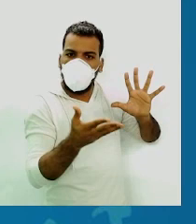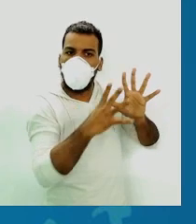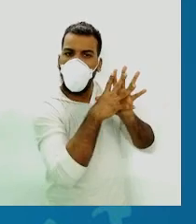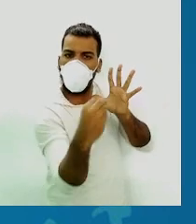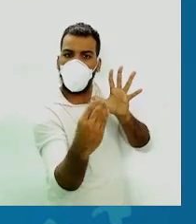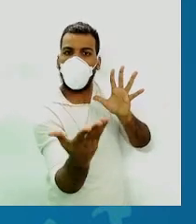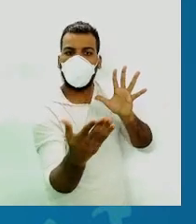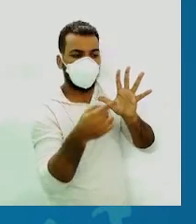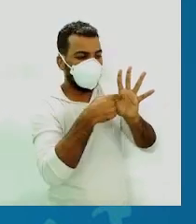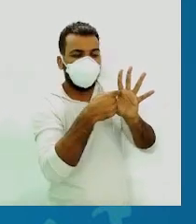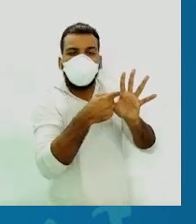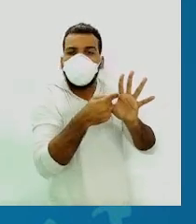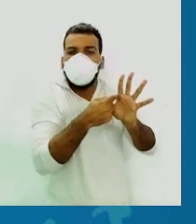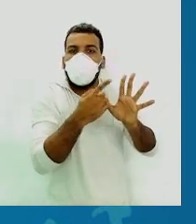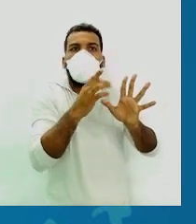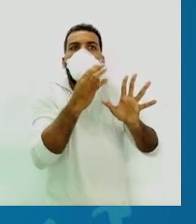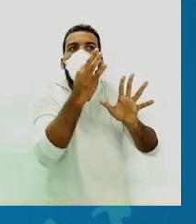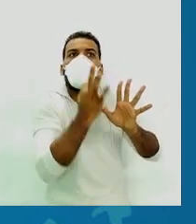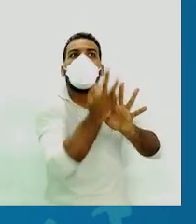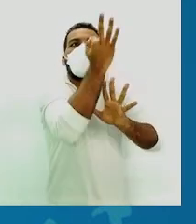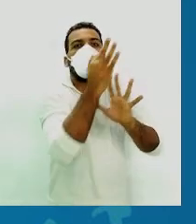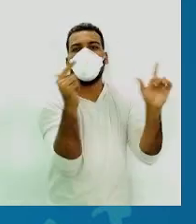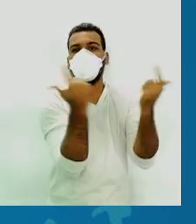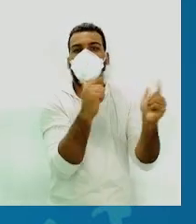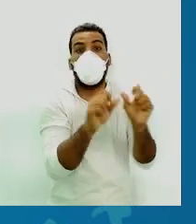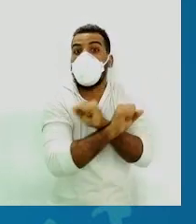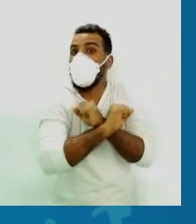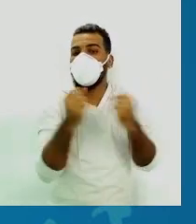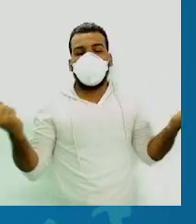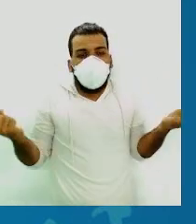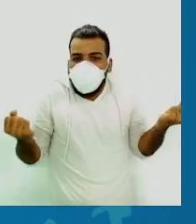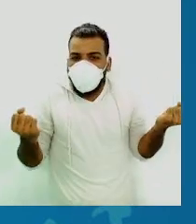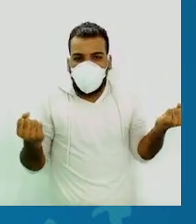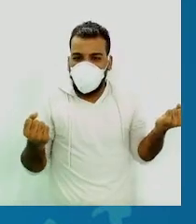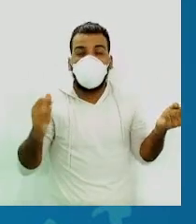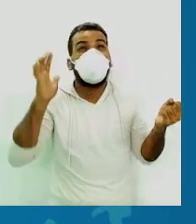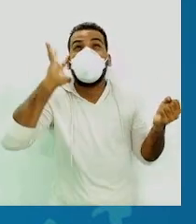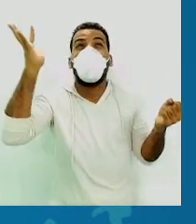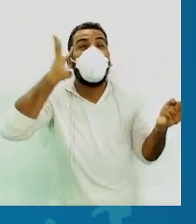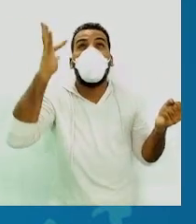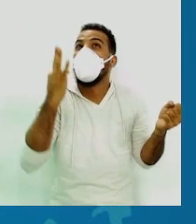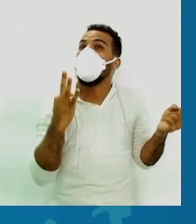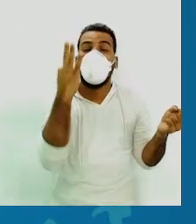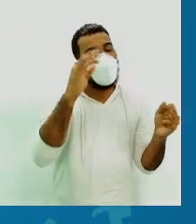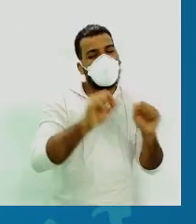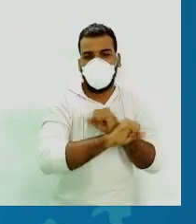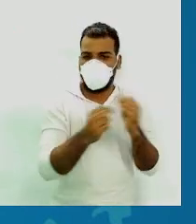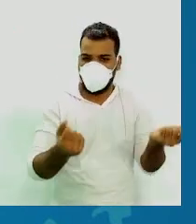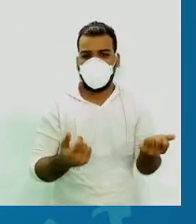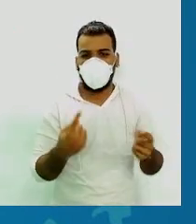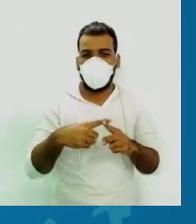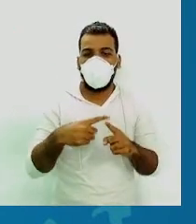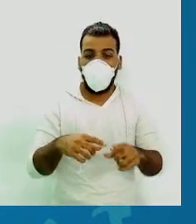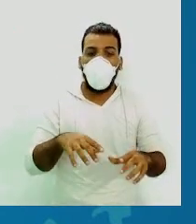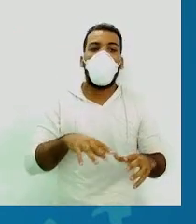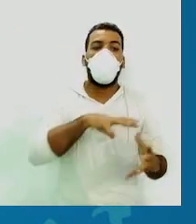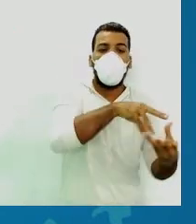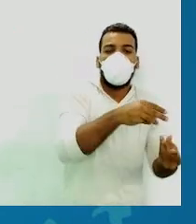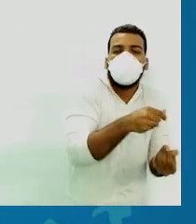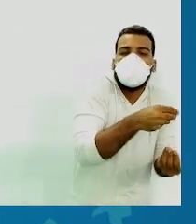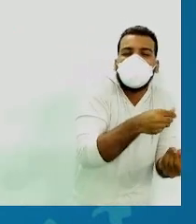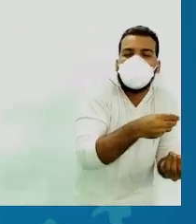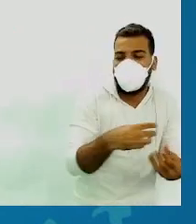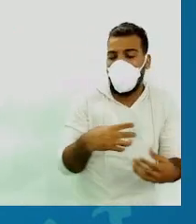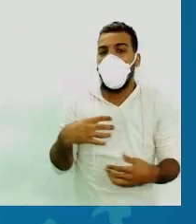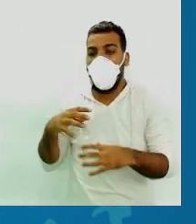que utópico, inexistente, impossível. Por isso que ele criou o chamado mundo sensível, mundo